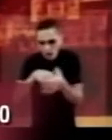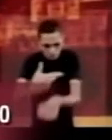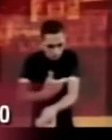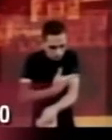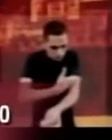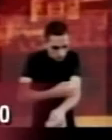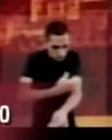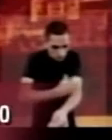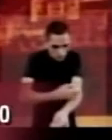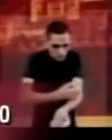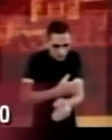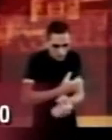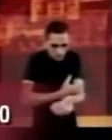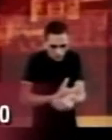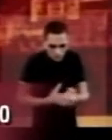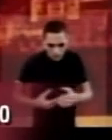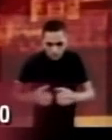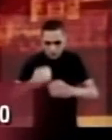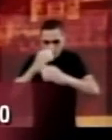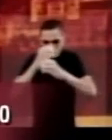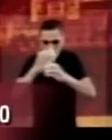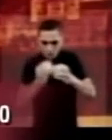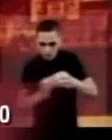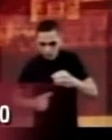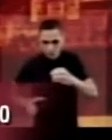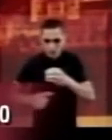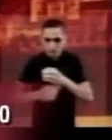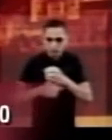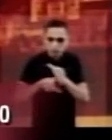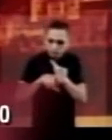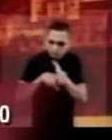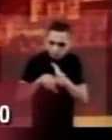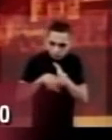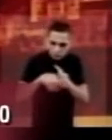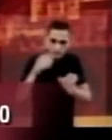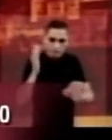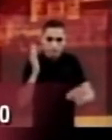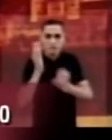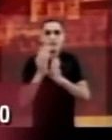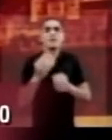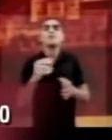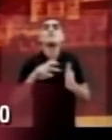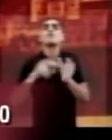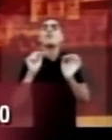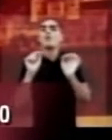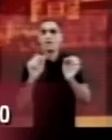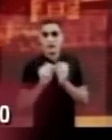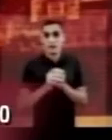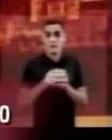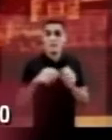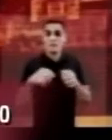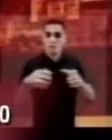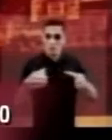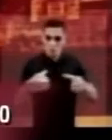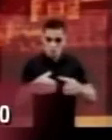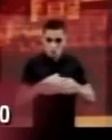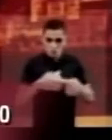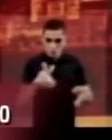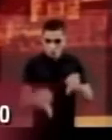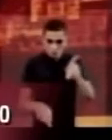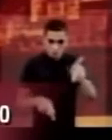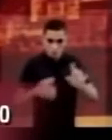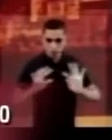inquérito sorológico, você pega uma população toda, faz-se os exames para você ver,